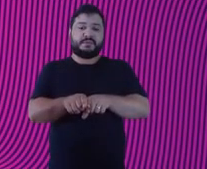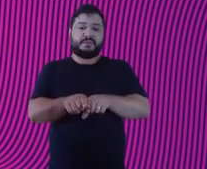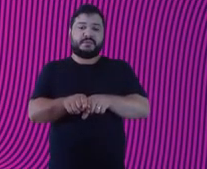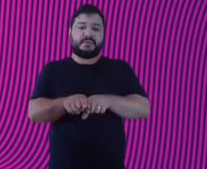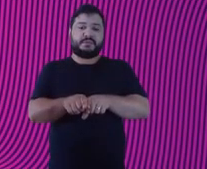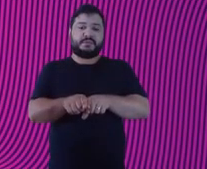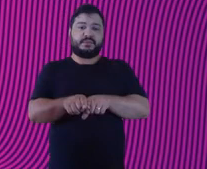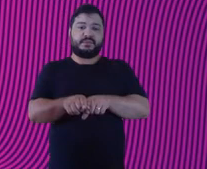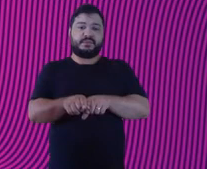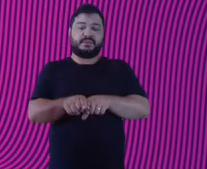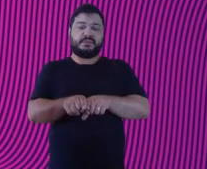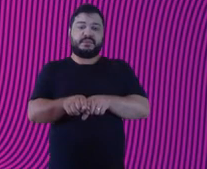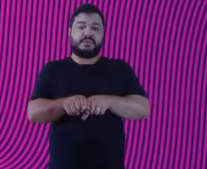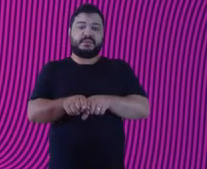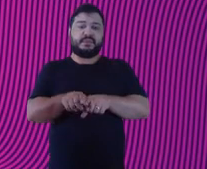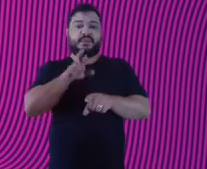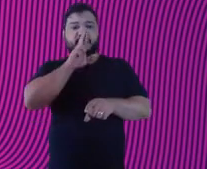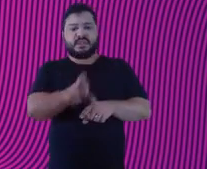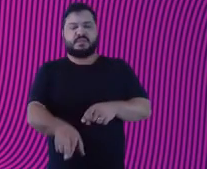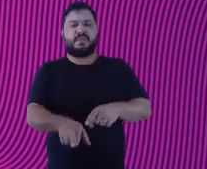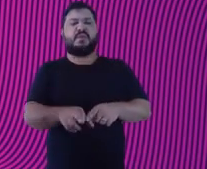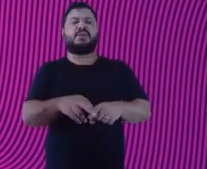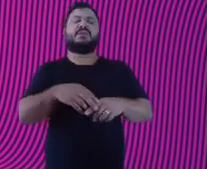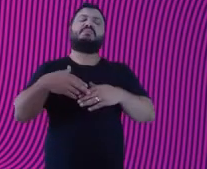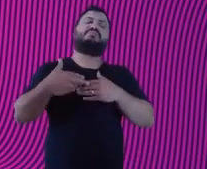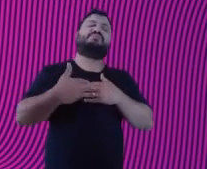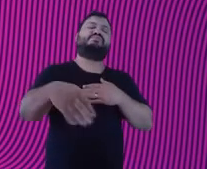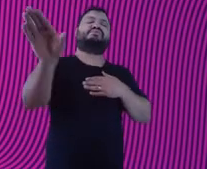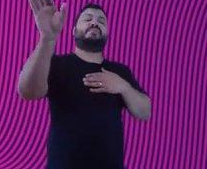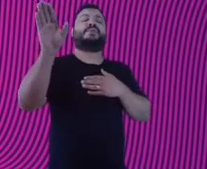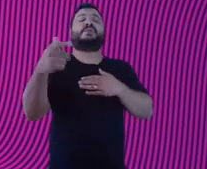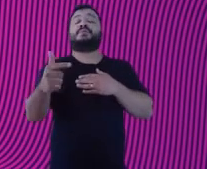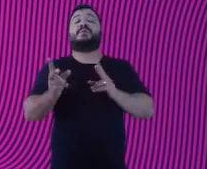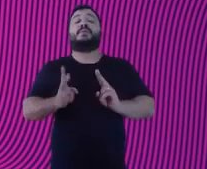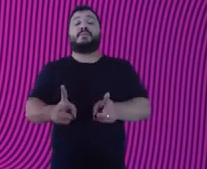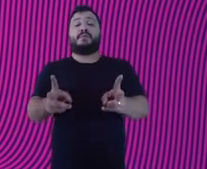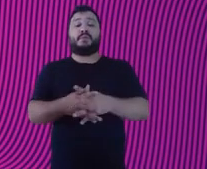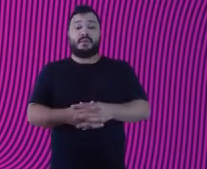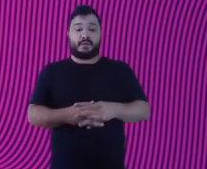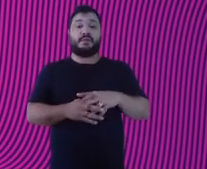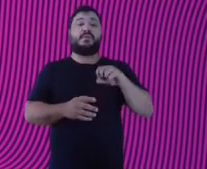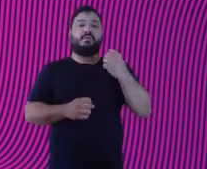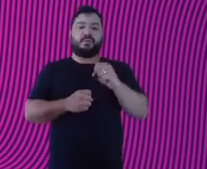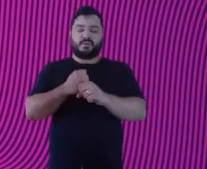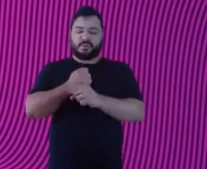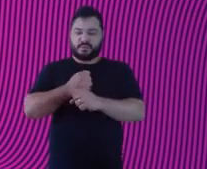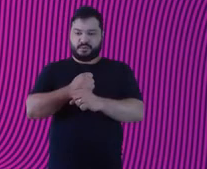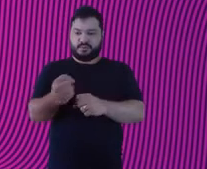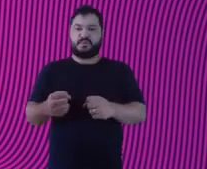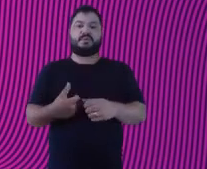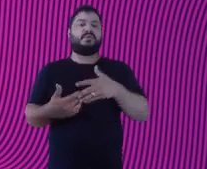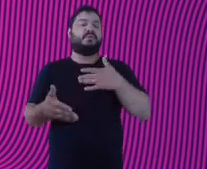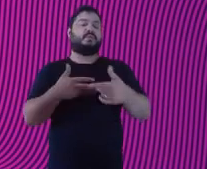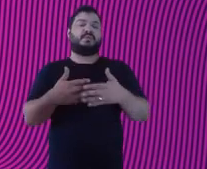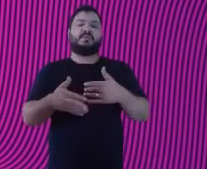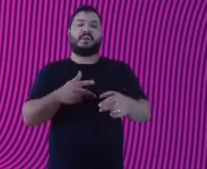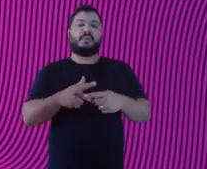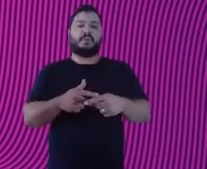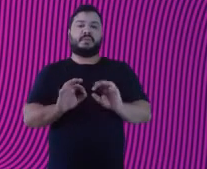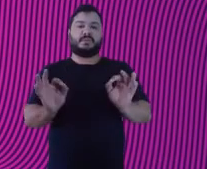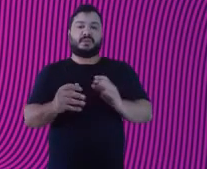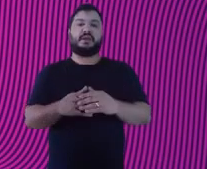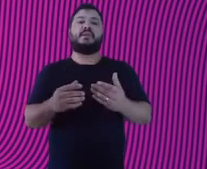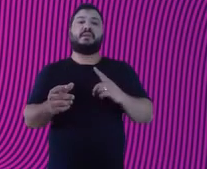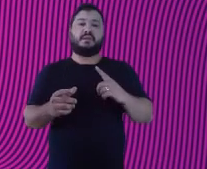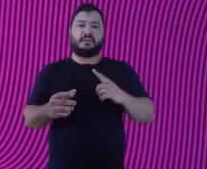uma duração de resposta muito longa, sem manutenção, foram 8 anos sem qualquer manutenção. Existe